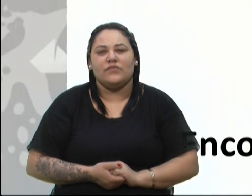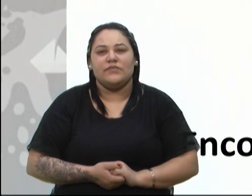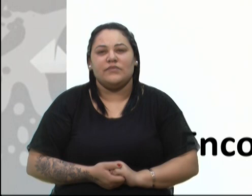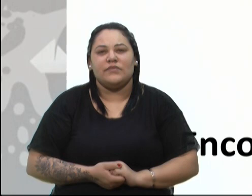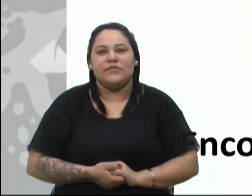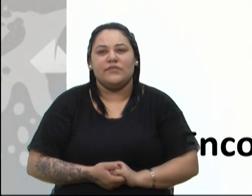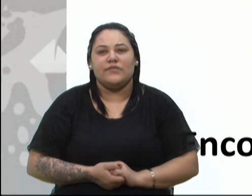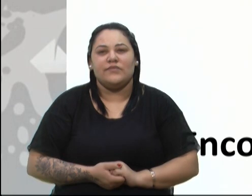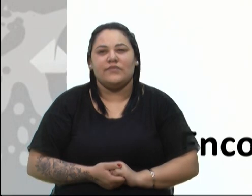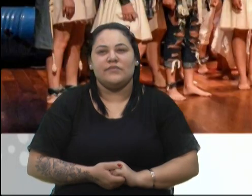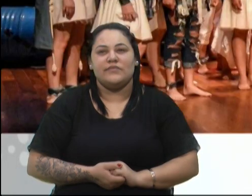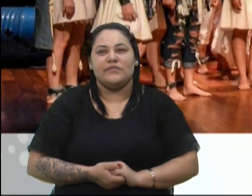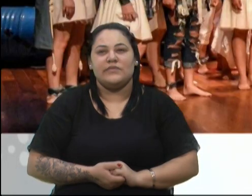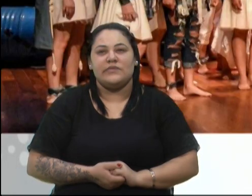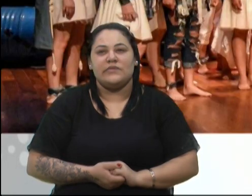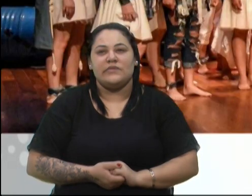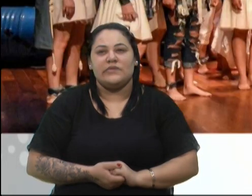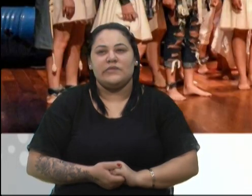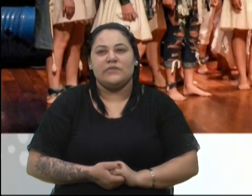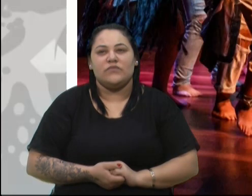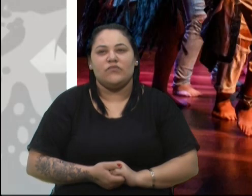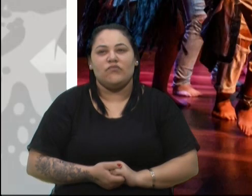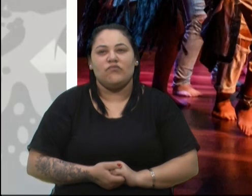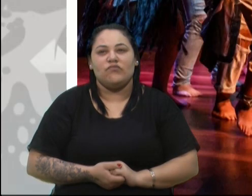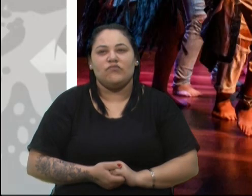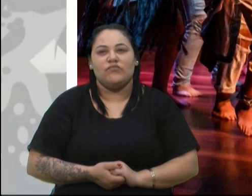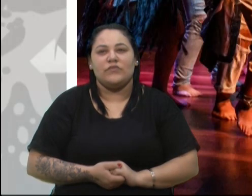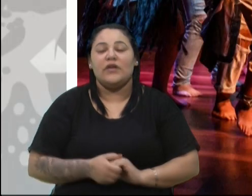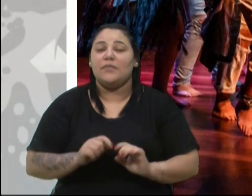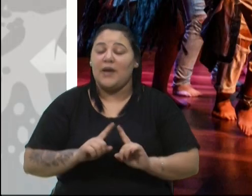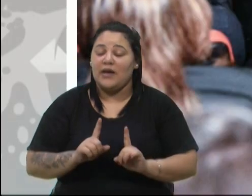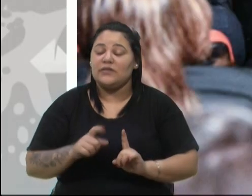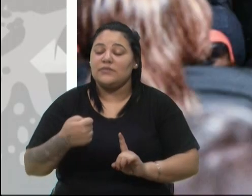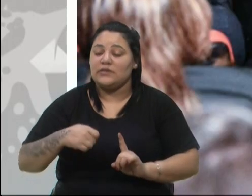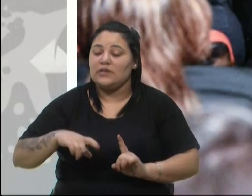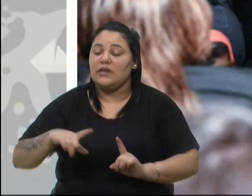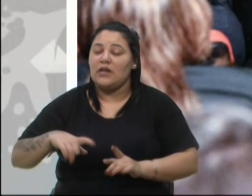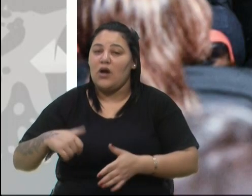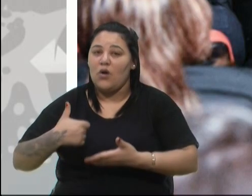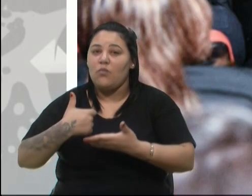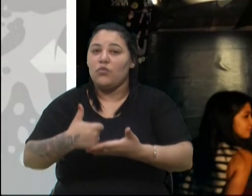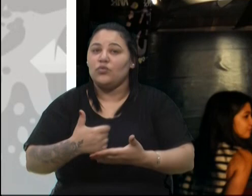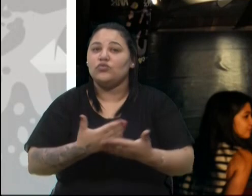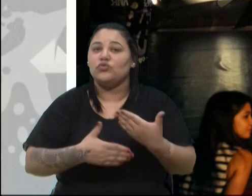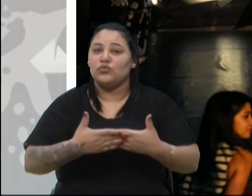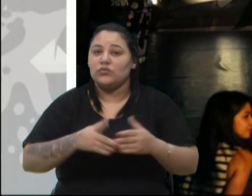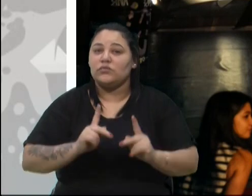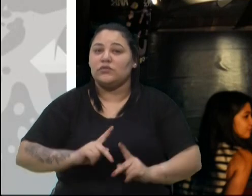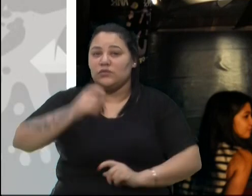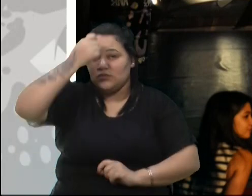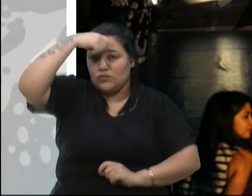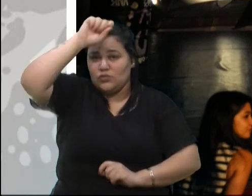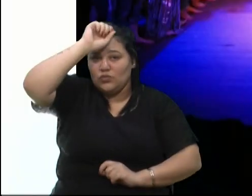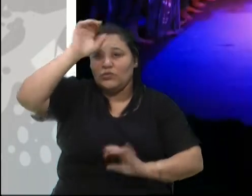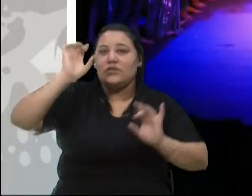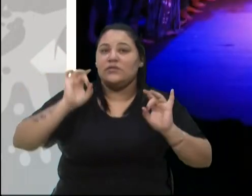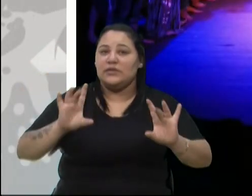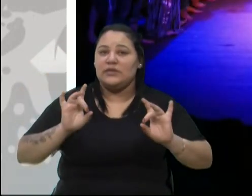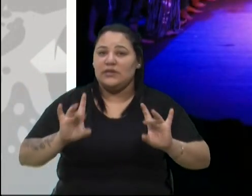artistamento, mas de ter o aporte de apoio. Novamente, Universidade de Caxias do Sul e, em